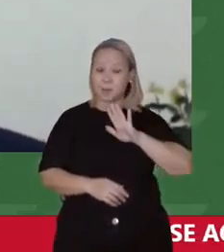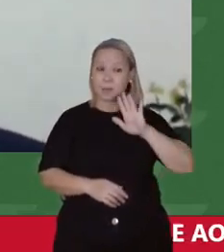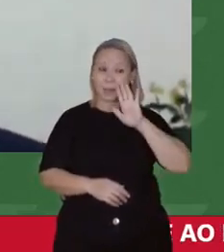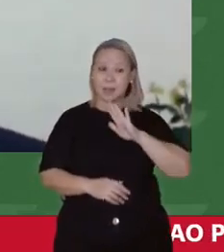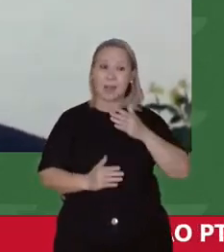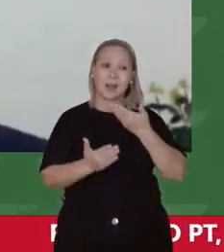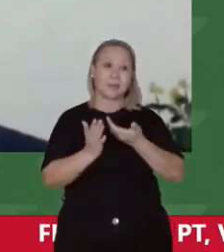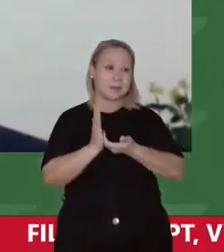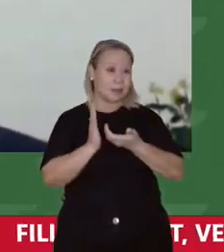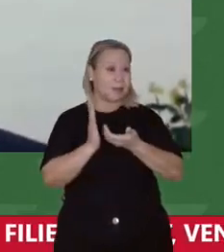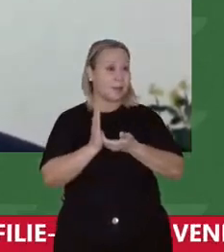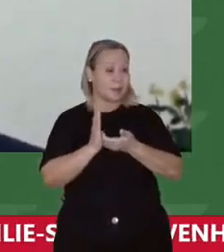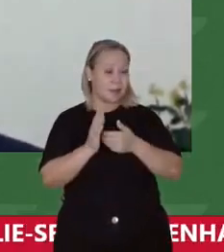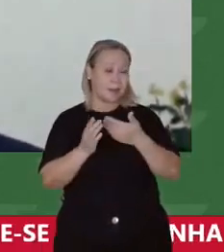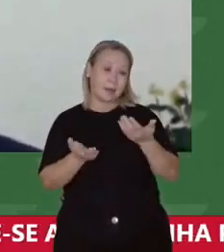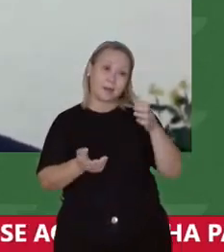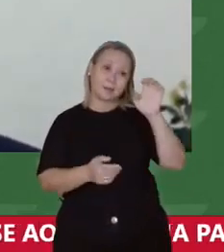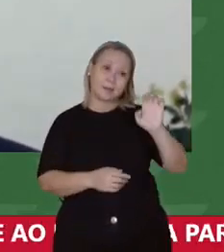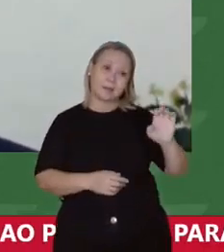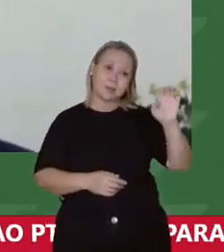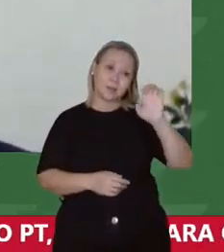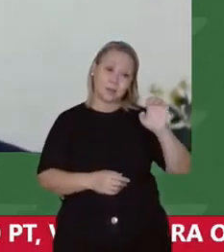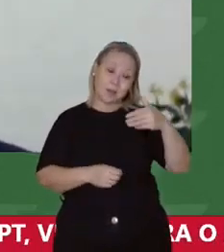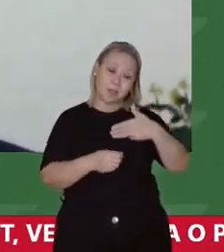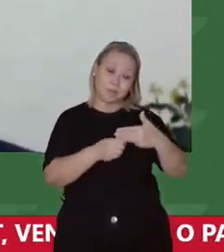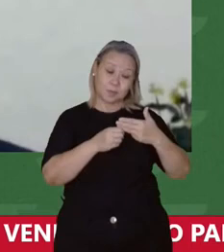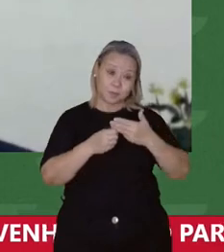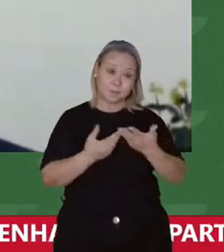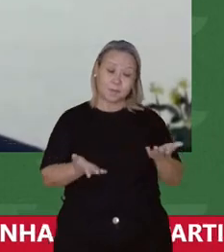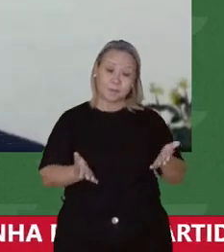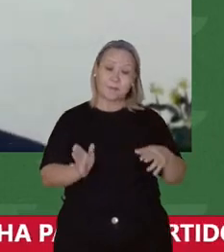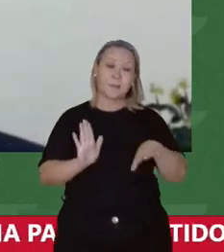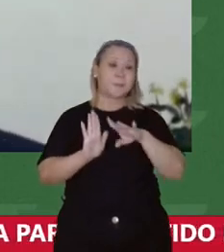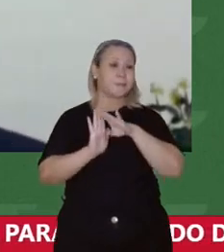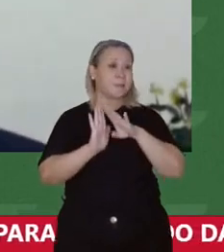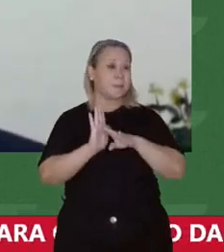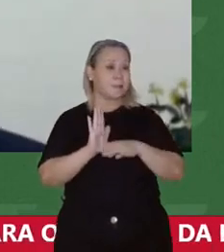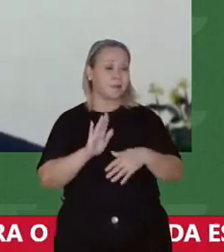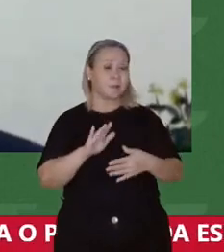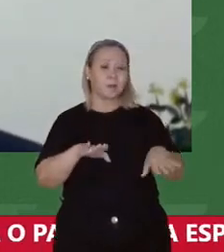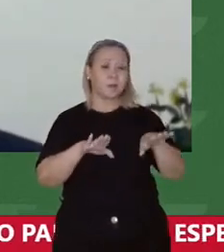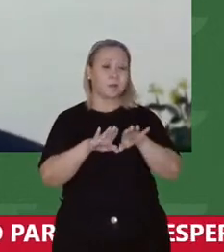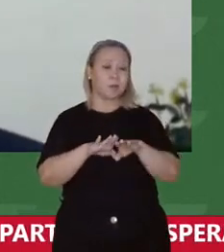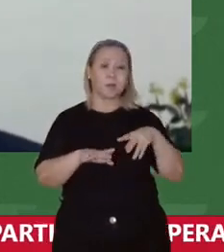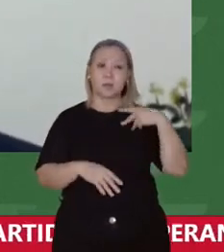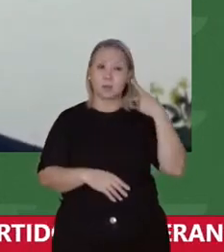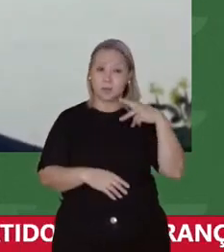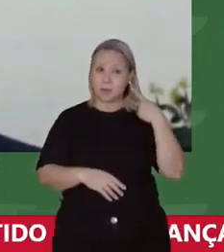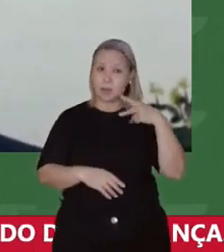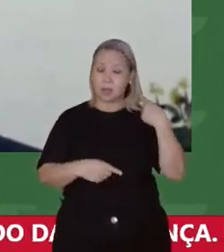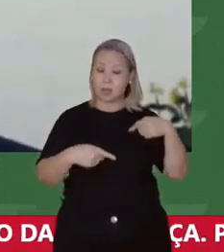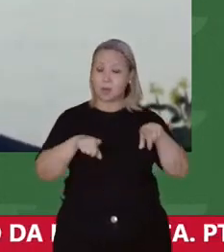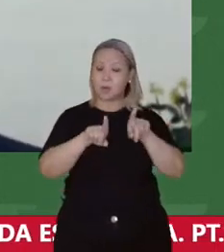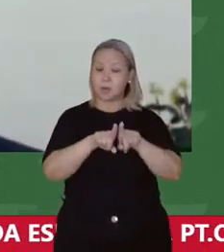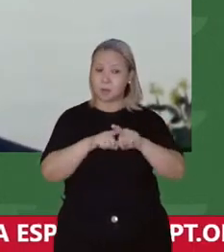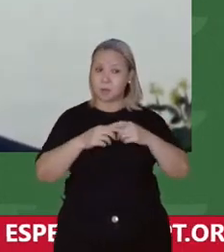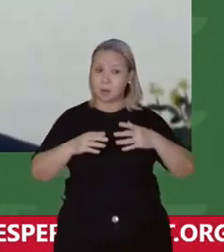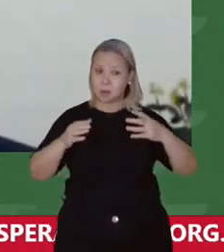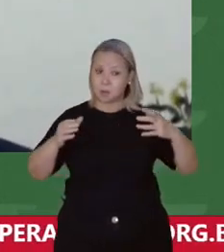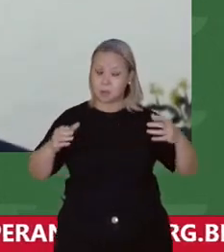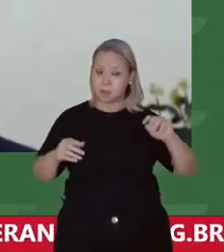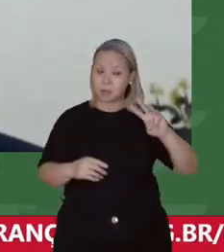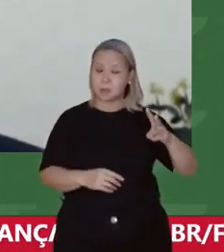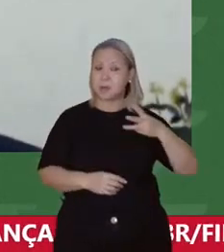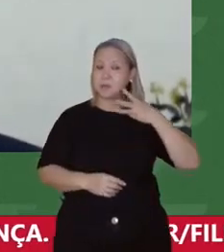câmaras estaduais, na mesma proporção aí que nós aumentamos também as nossas vereadoras, né, nesses milhares